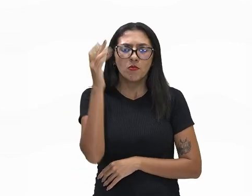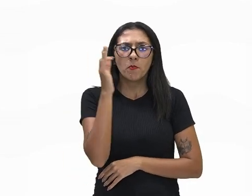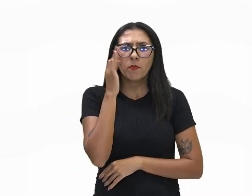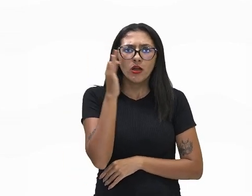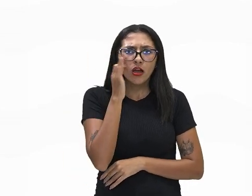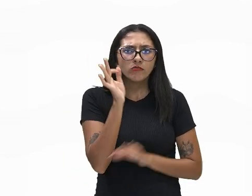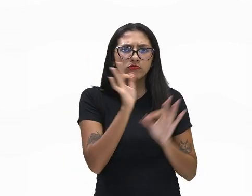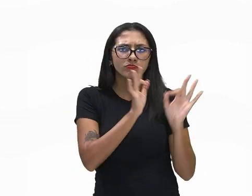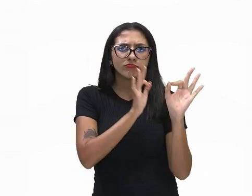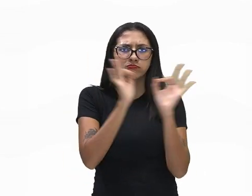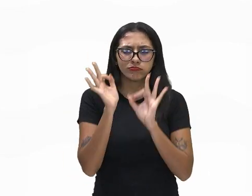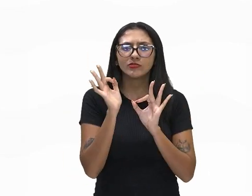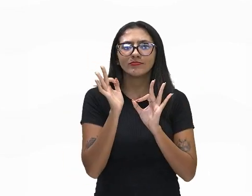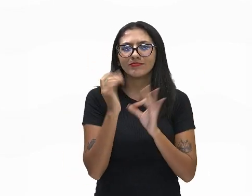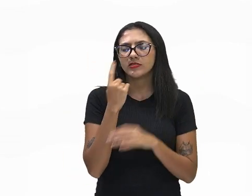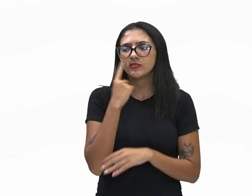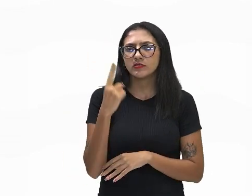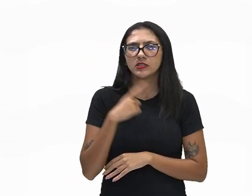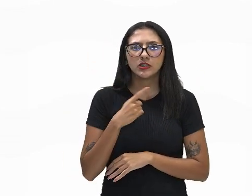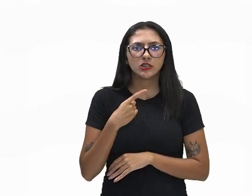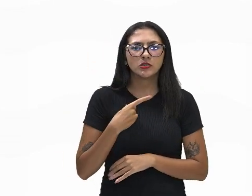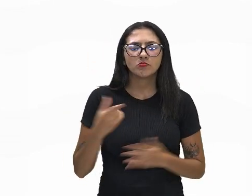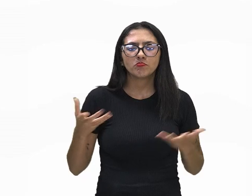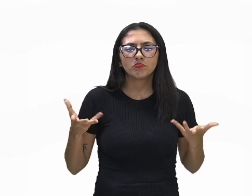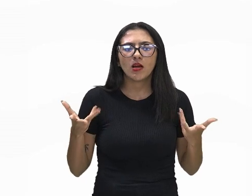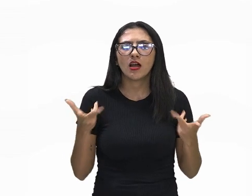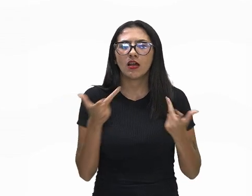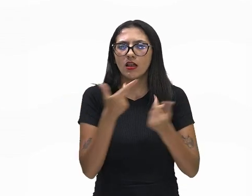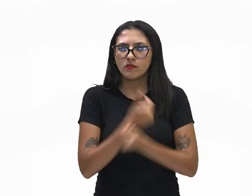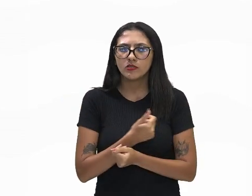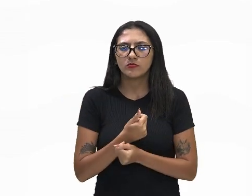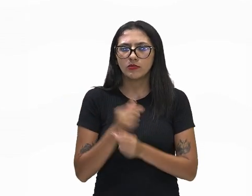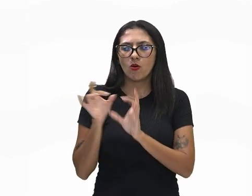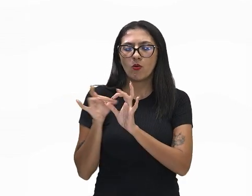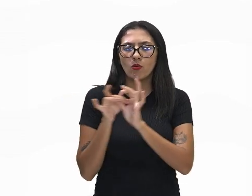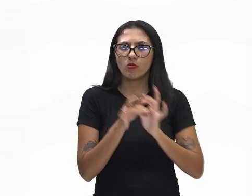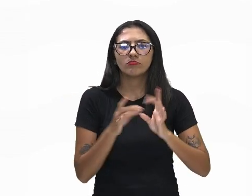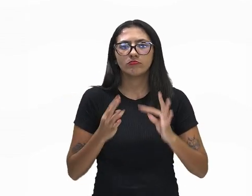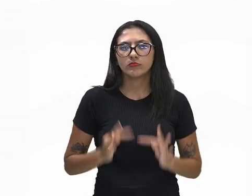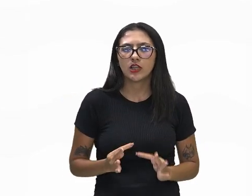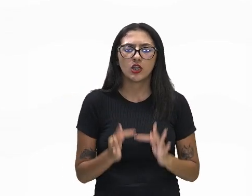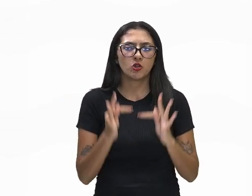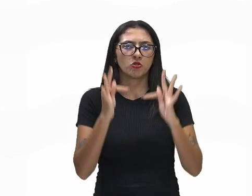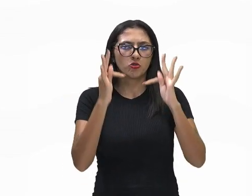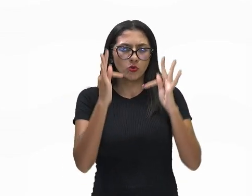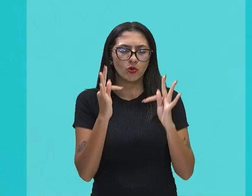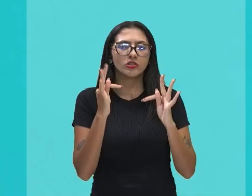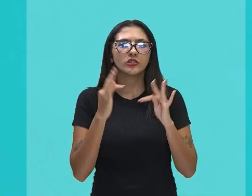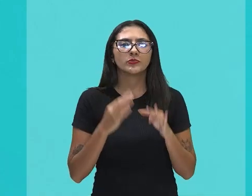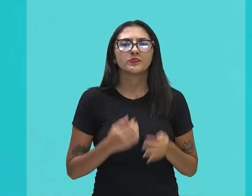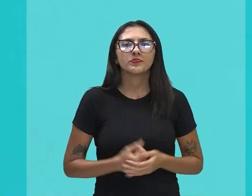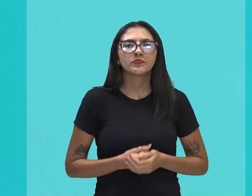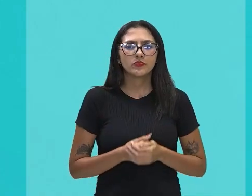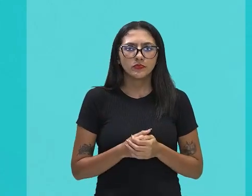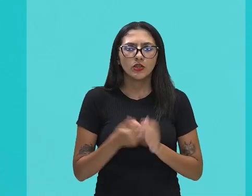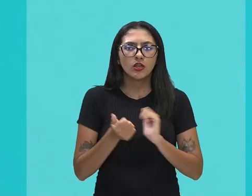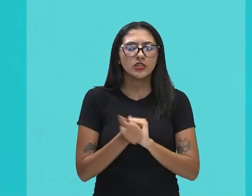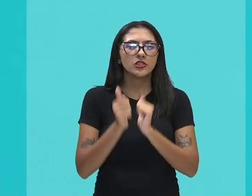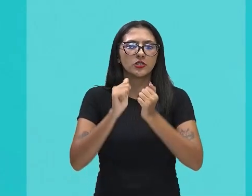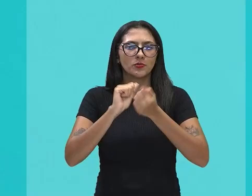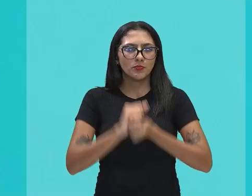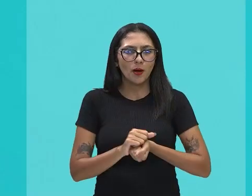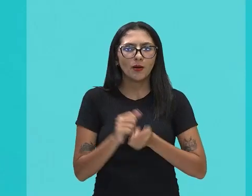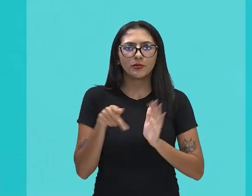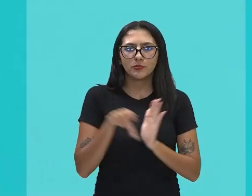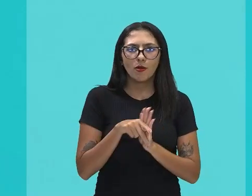mágica proporcionada aí pela junção da tecnologia, pela junção dos esportes, do